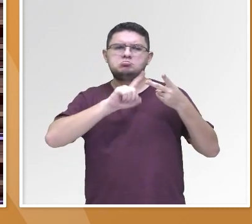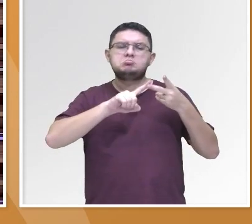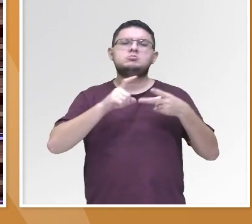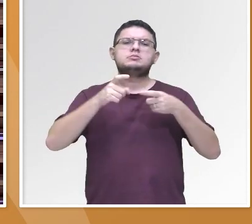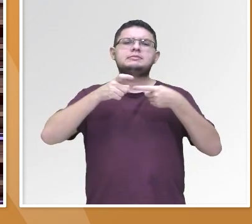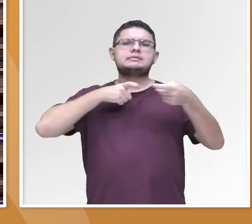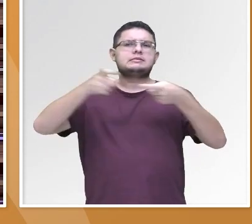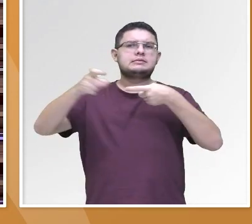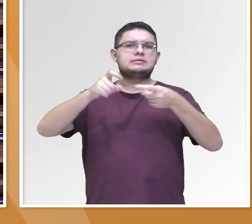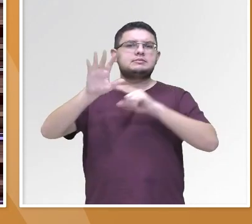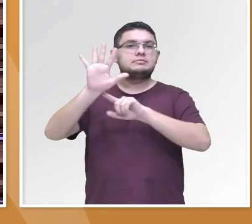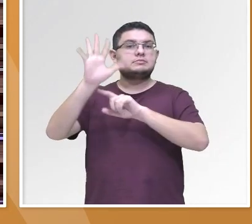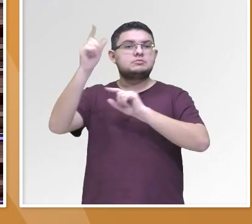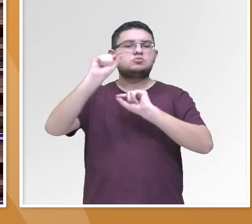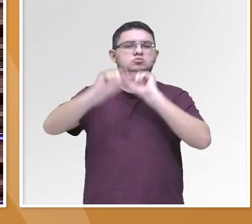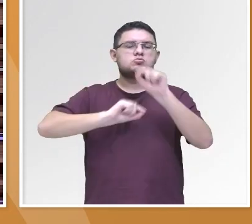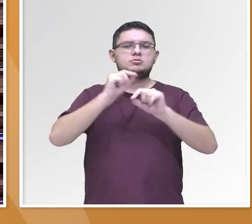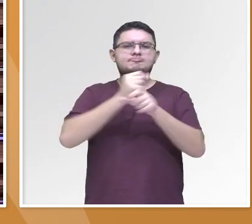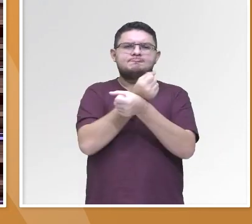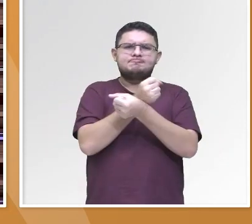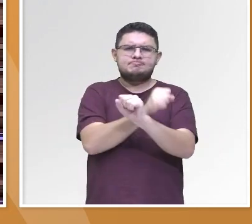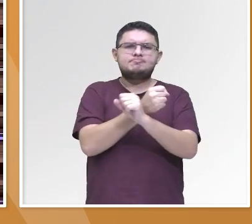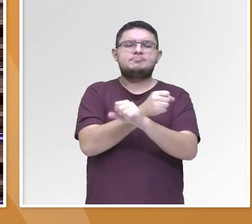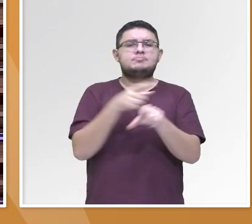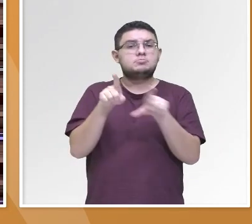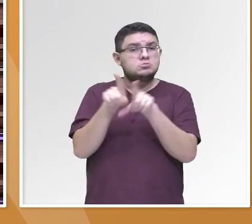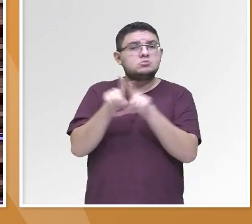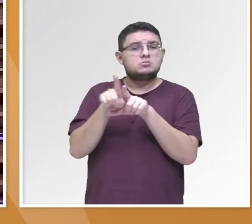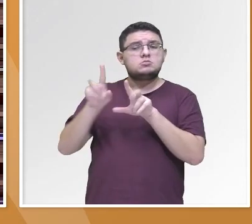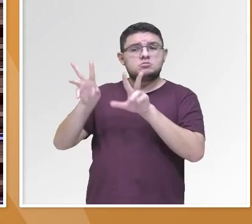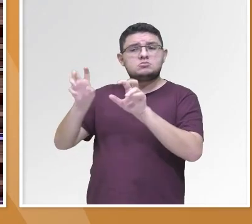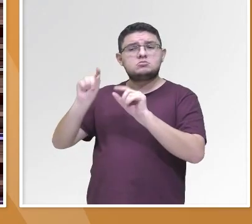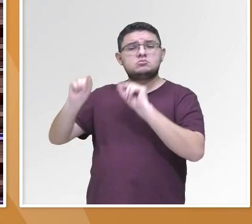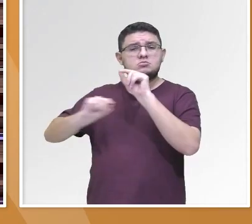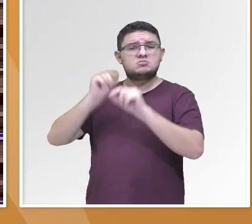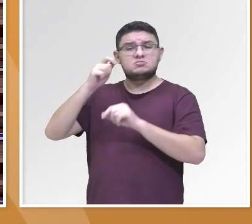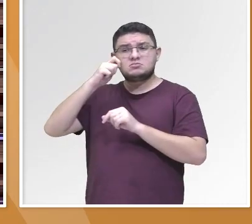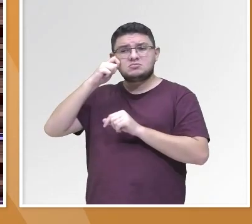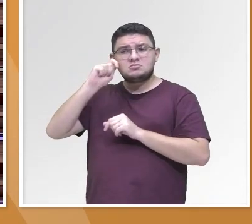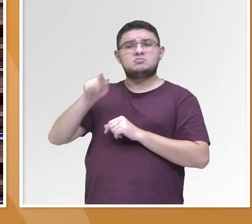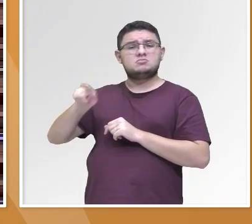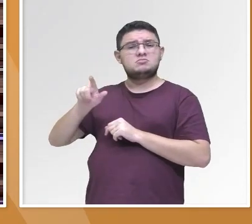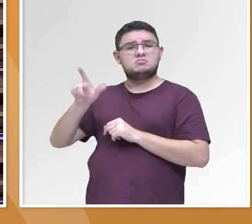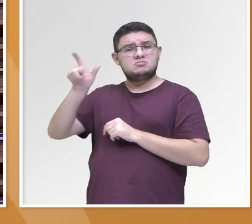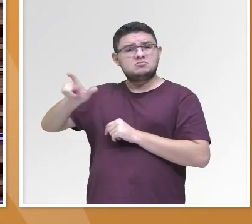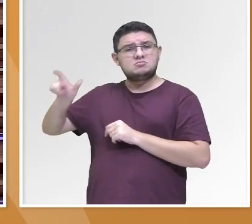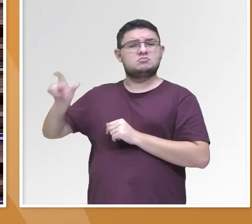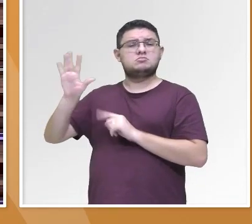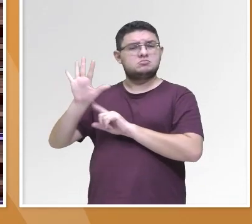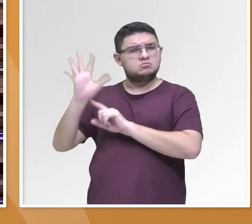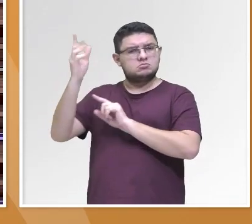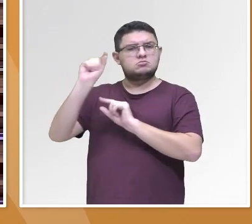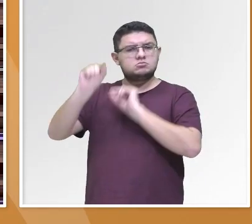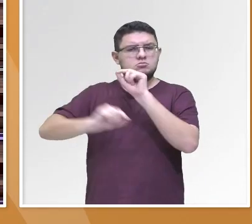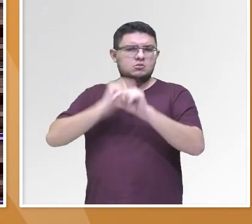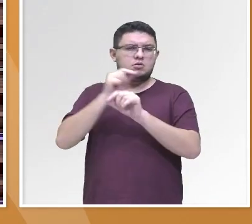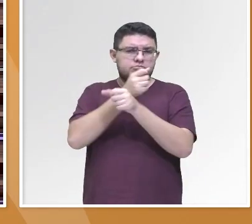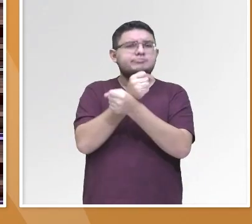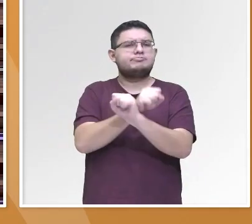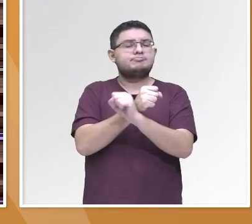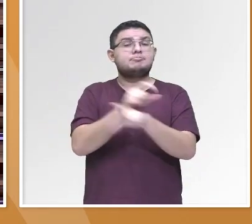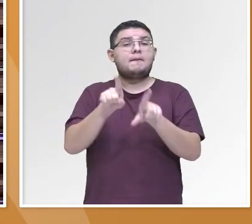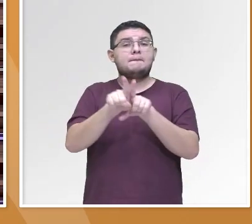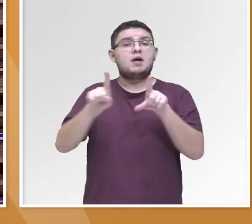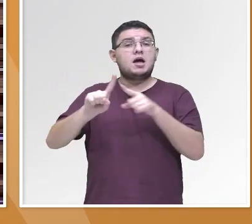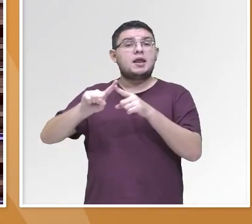aí dentro desse processo de escravização dos africanos. No entanto, para além disso, quando se iniciar esse grande